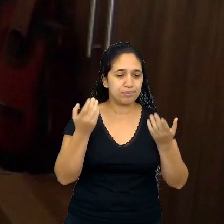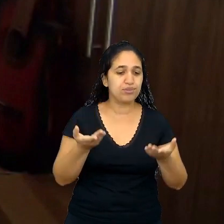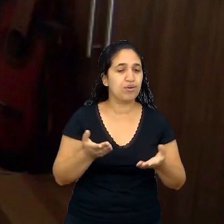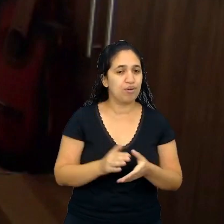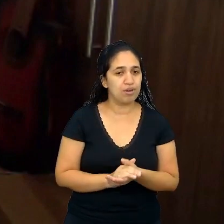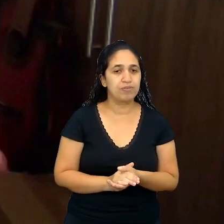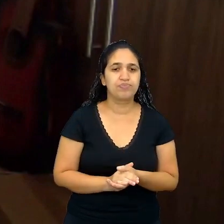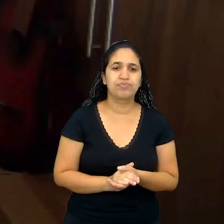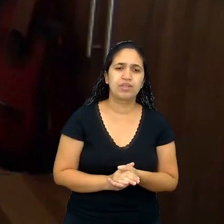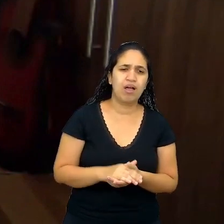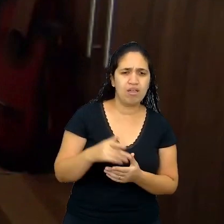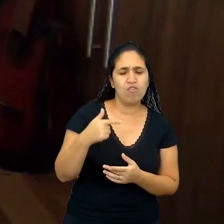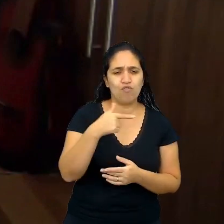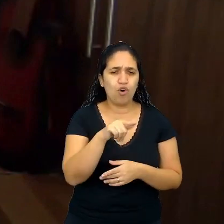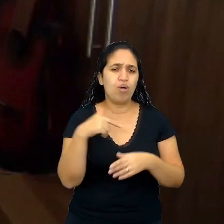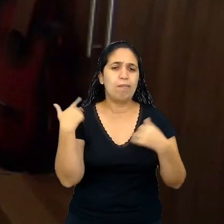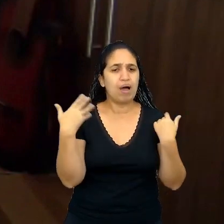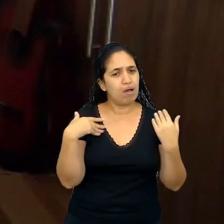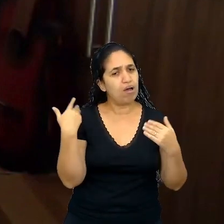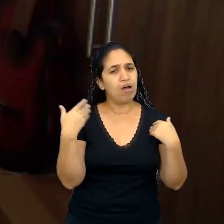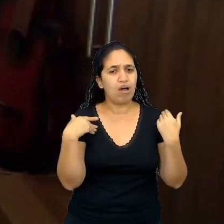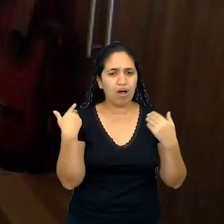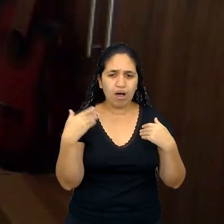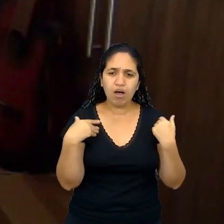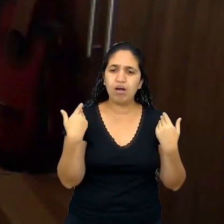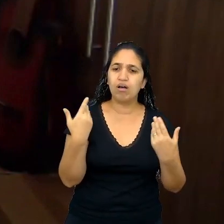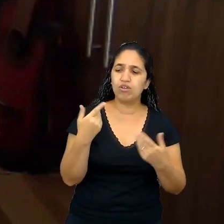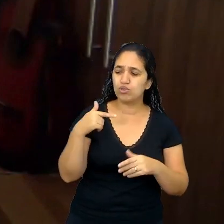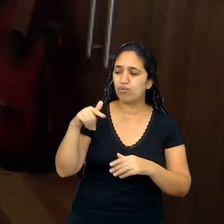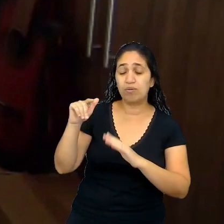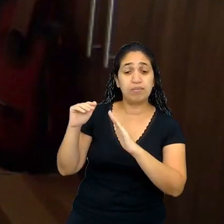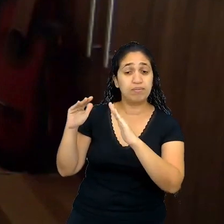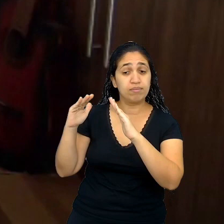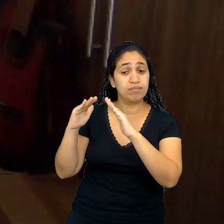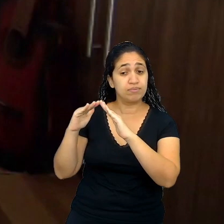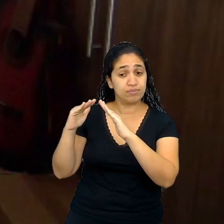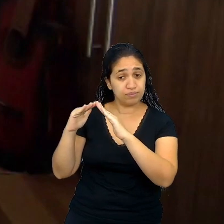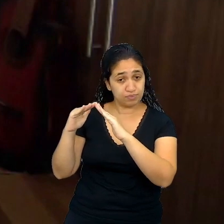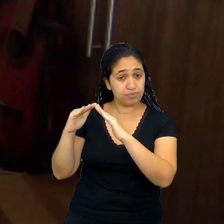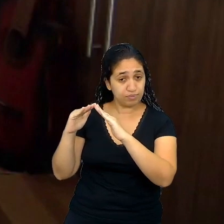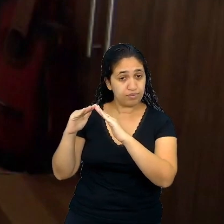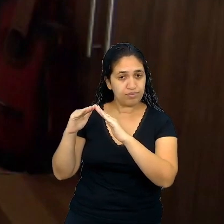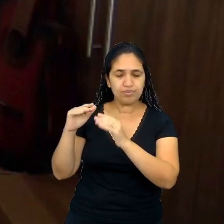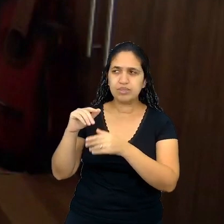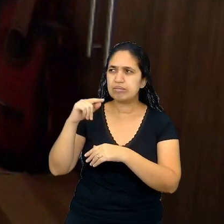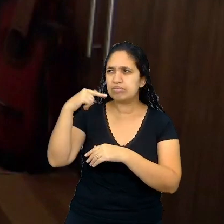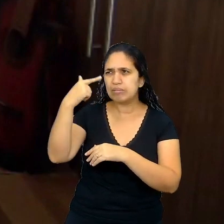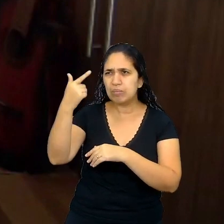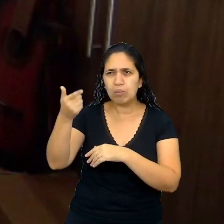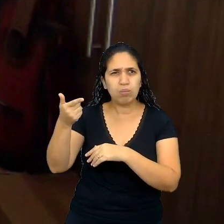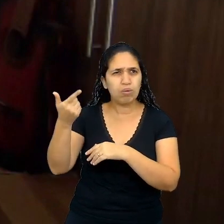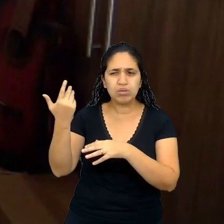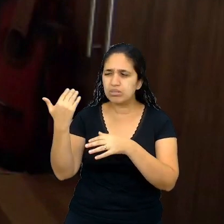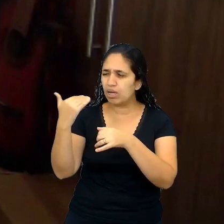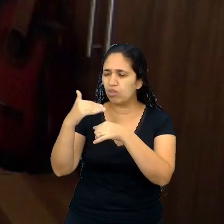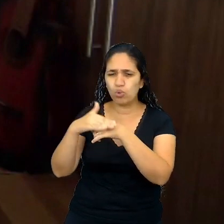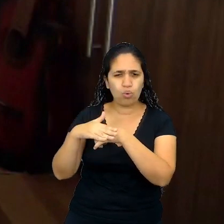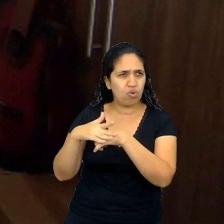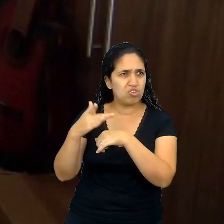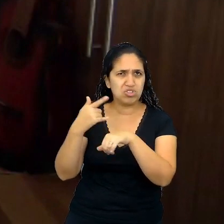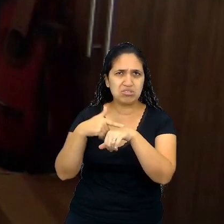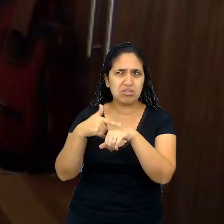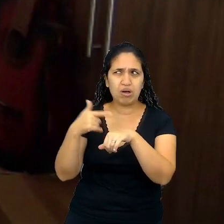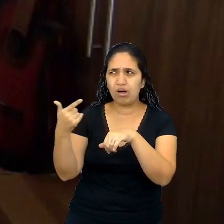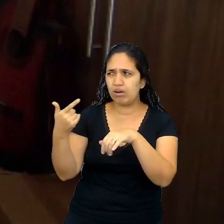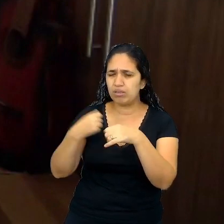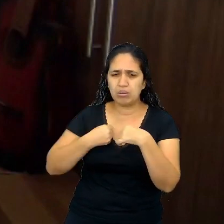E aí a gente continuou passeando e tal, aí a gente voltou para casa e à noite, né, no momento do banho ali, né, no